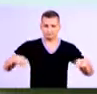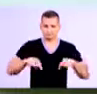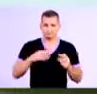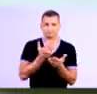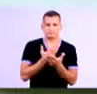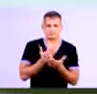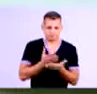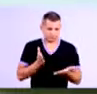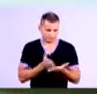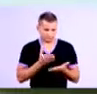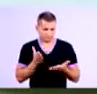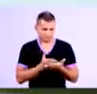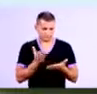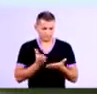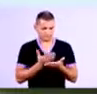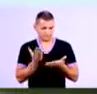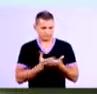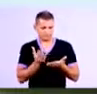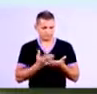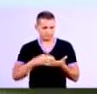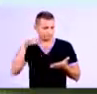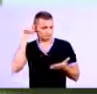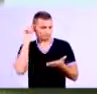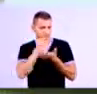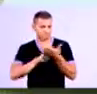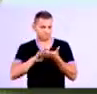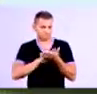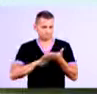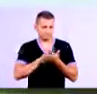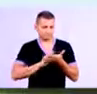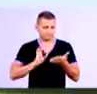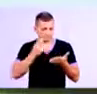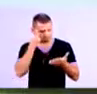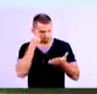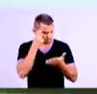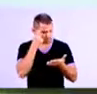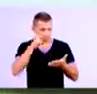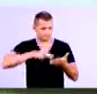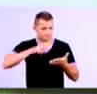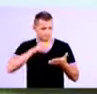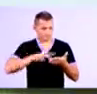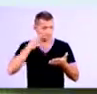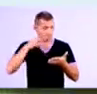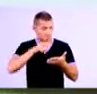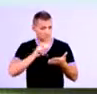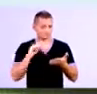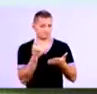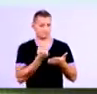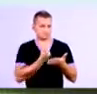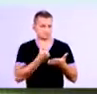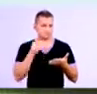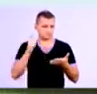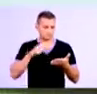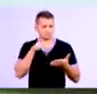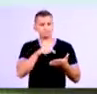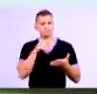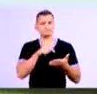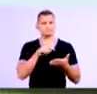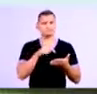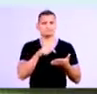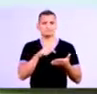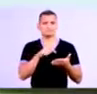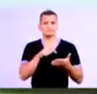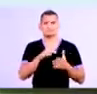o livro, a gente não está ouvindo nada, a gente só está concentrando, é a visão nossa que está ali.